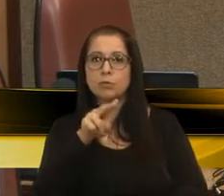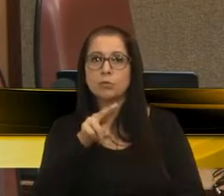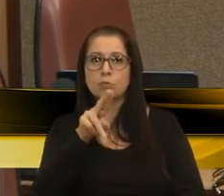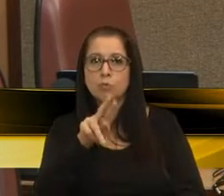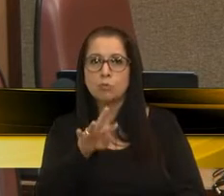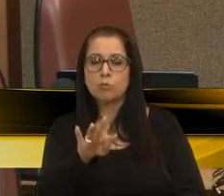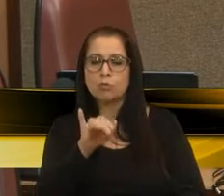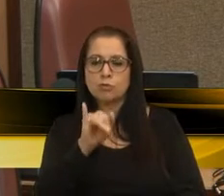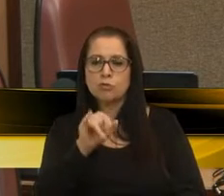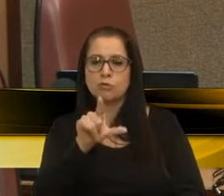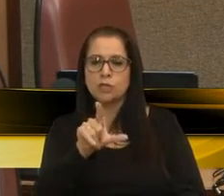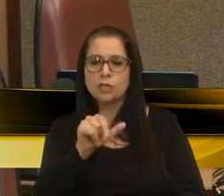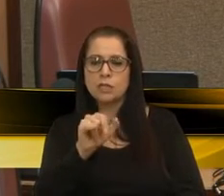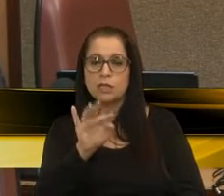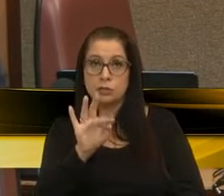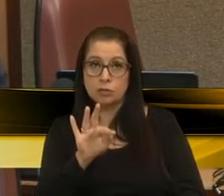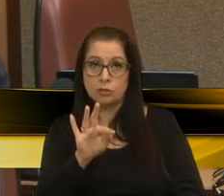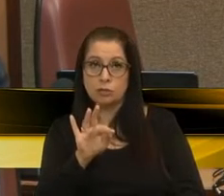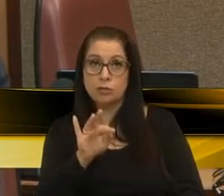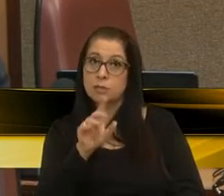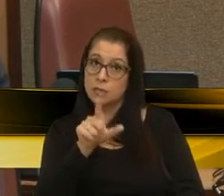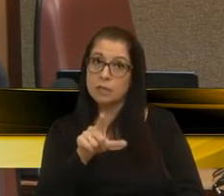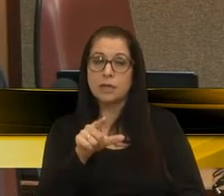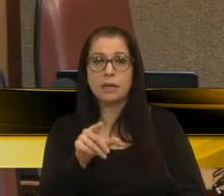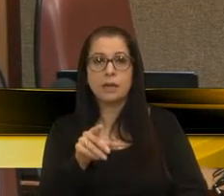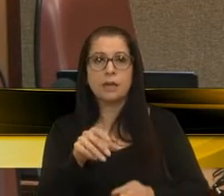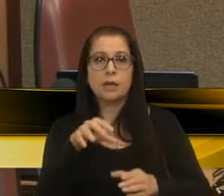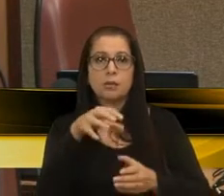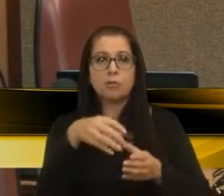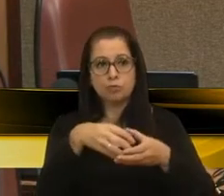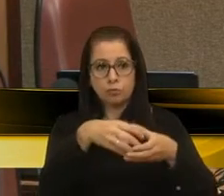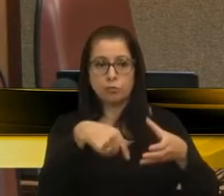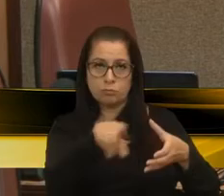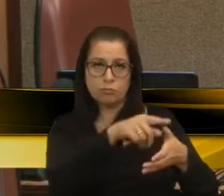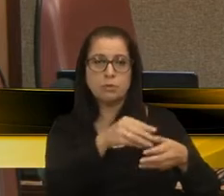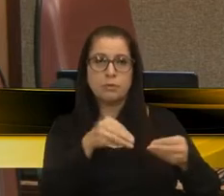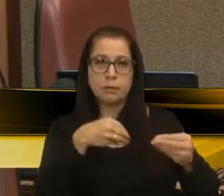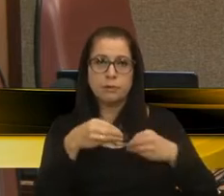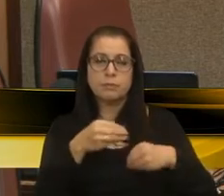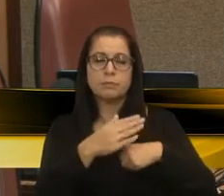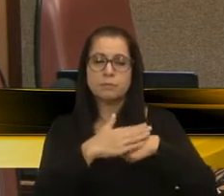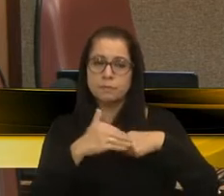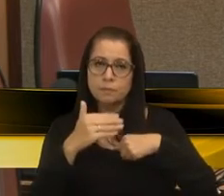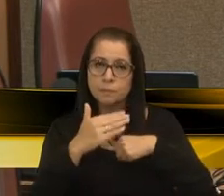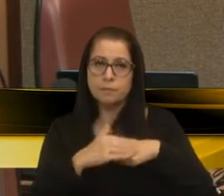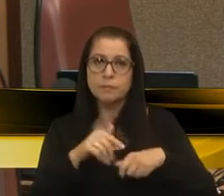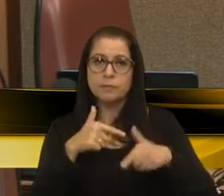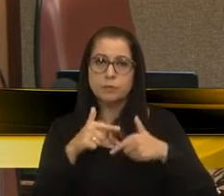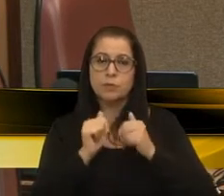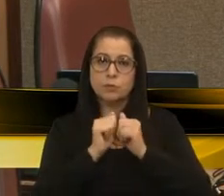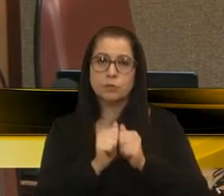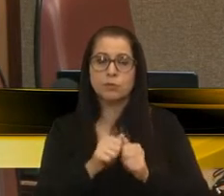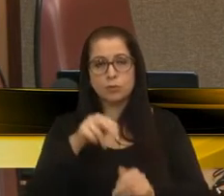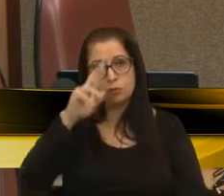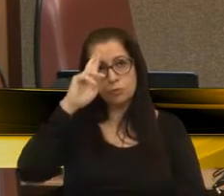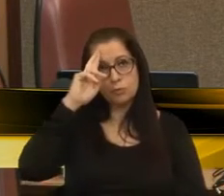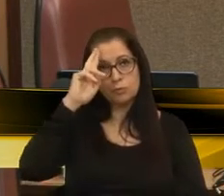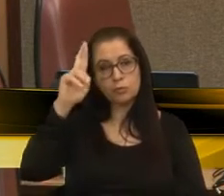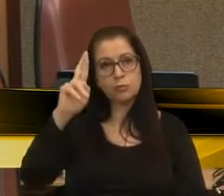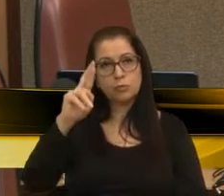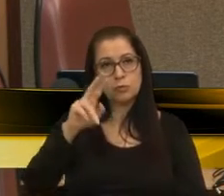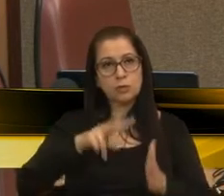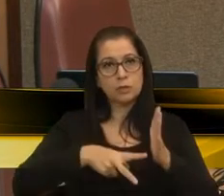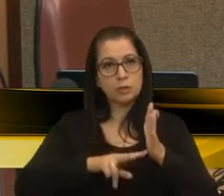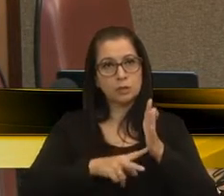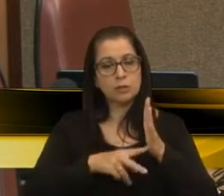do ramo de plásticos. Então, Josemar Boeira, essa pessoa muito querida, também trabalhou, esteve à frente na diretoria do